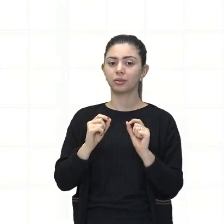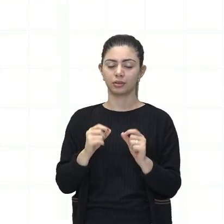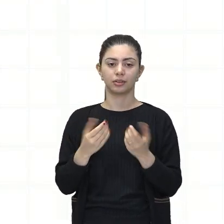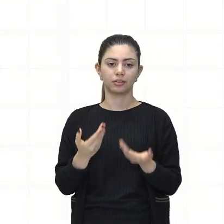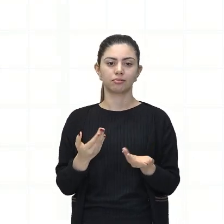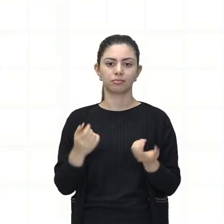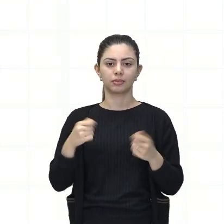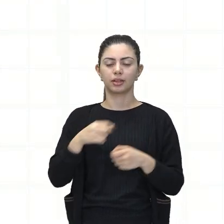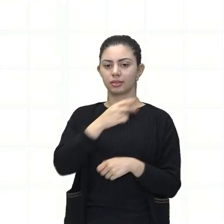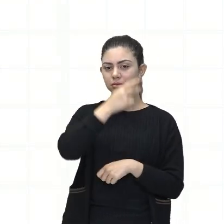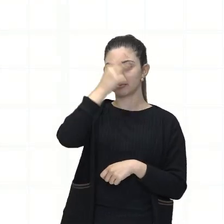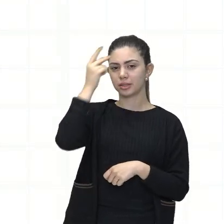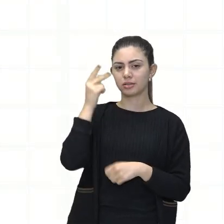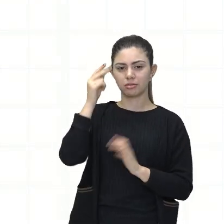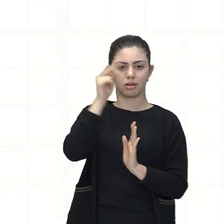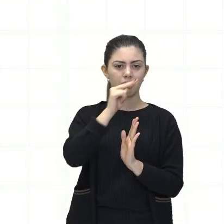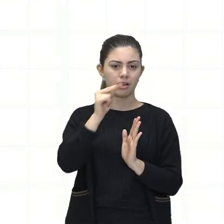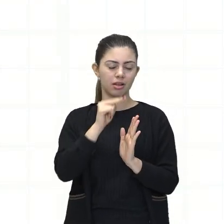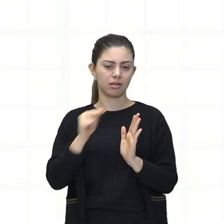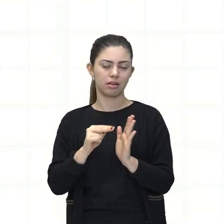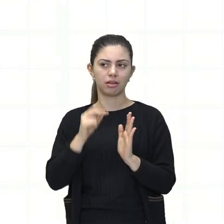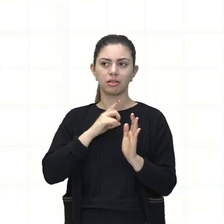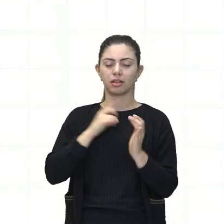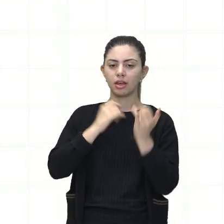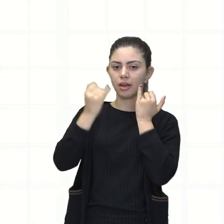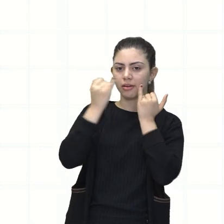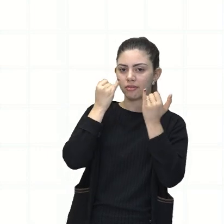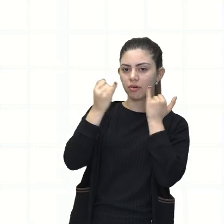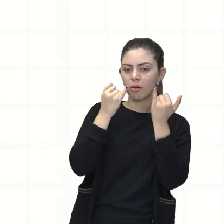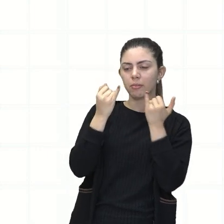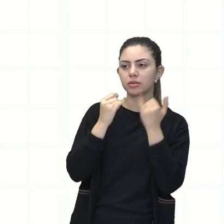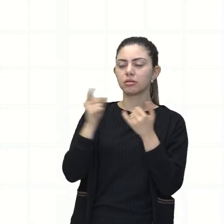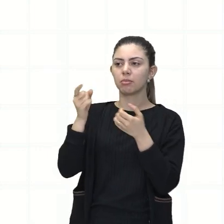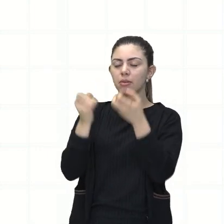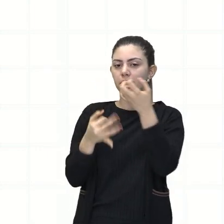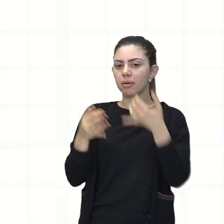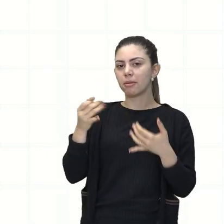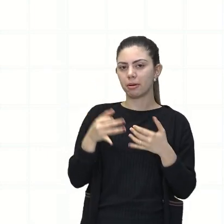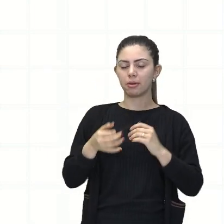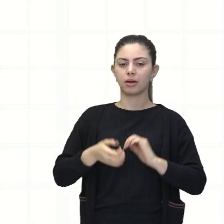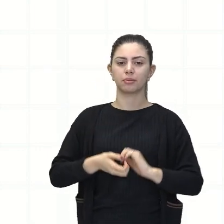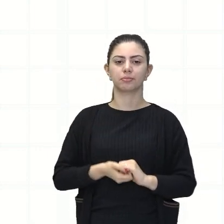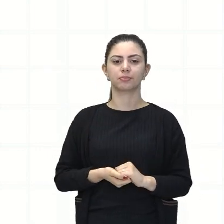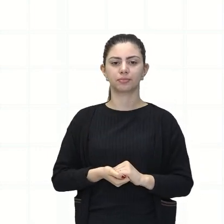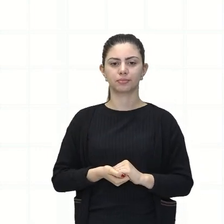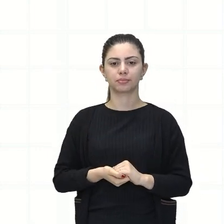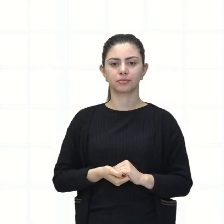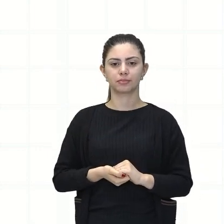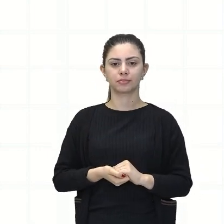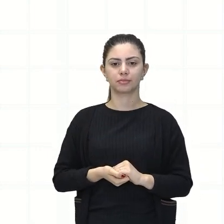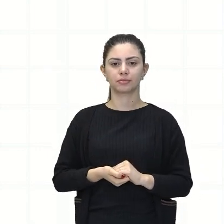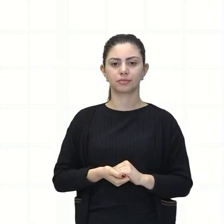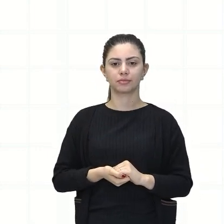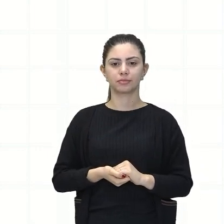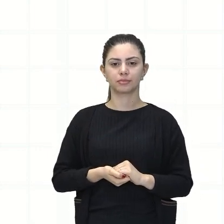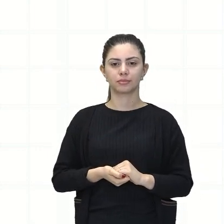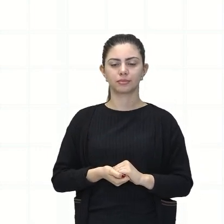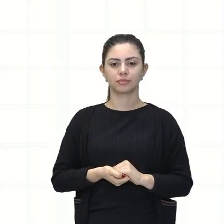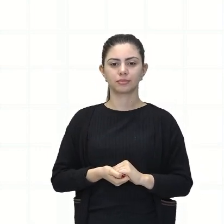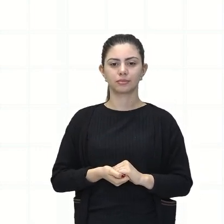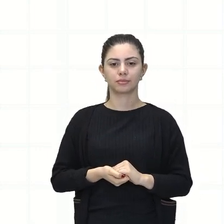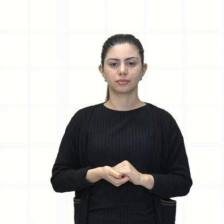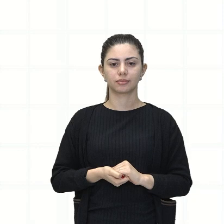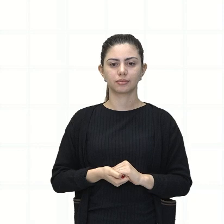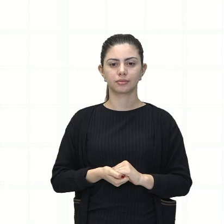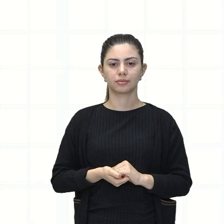dos leitores a respeito das notícias e outras informações. Isso aqui é como se fosse o equivalente ao